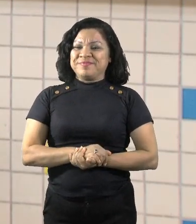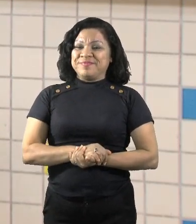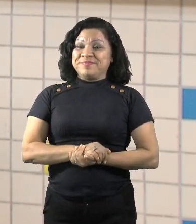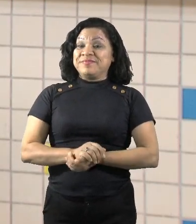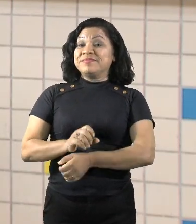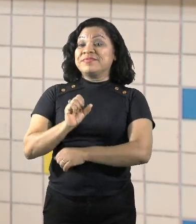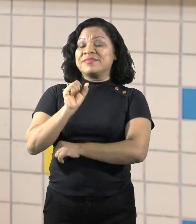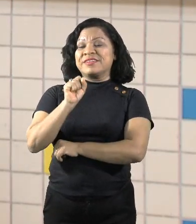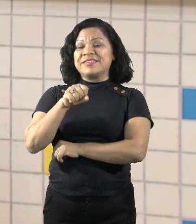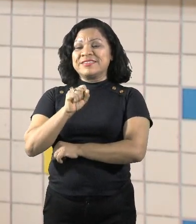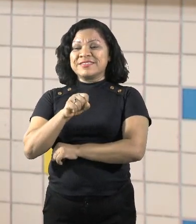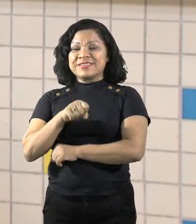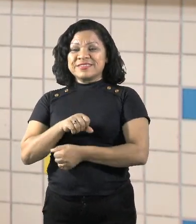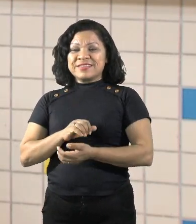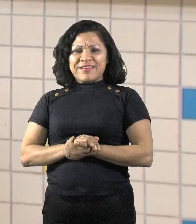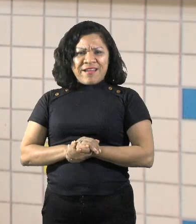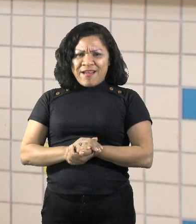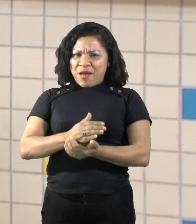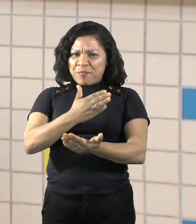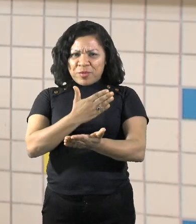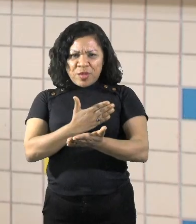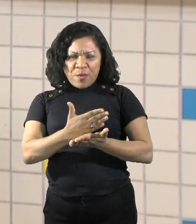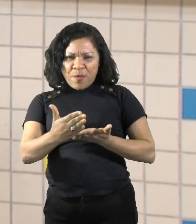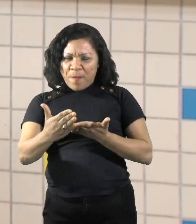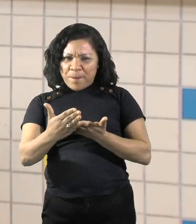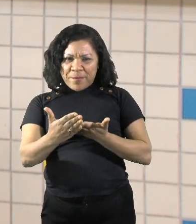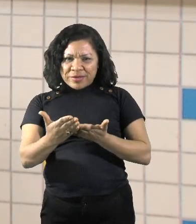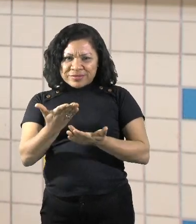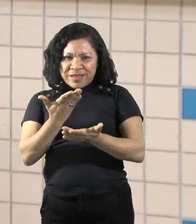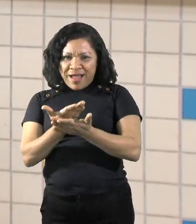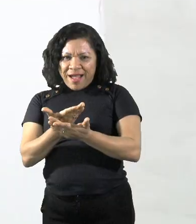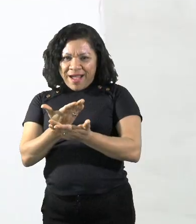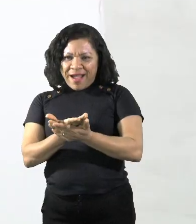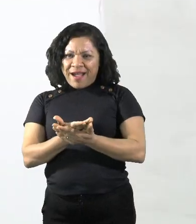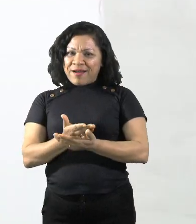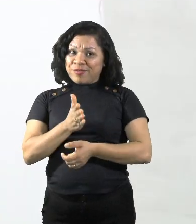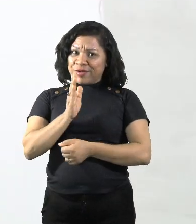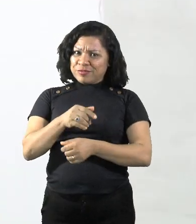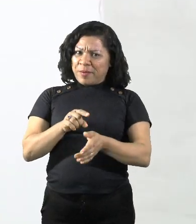Sim, Fava, nem comecei a aula, você já tem pergunta? Pois diga.